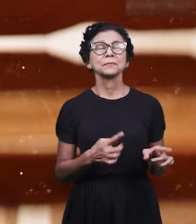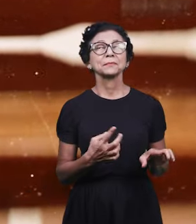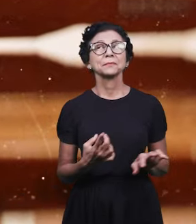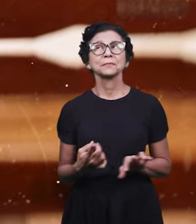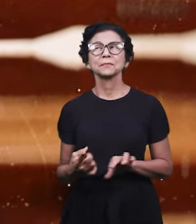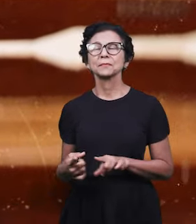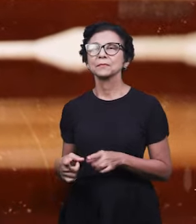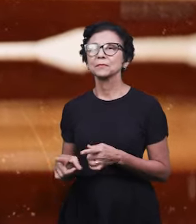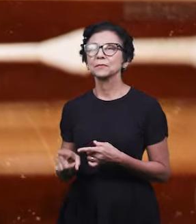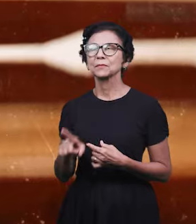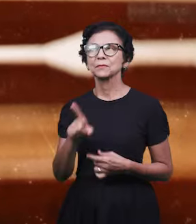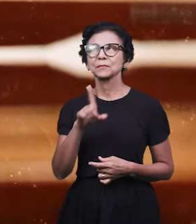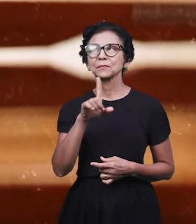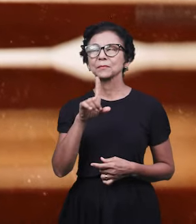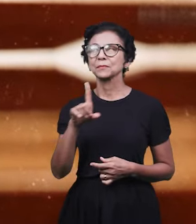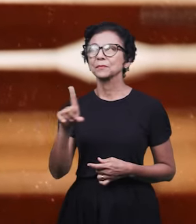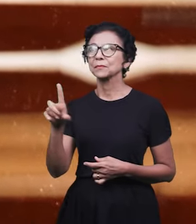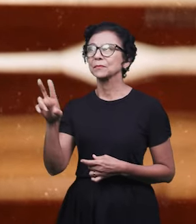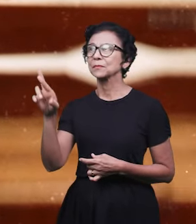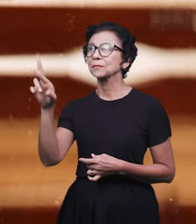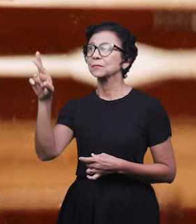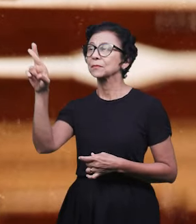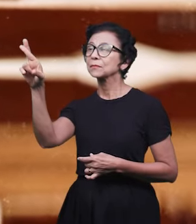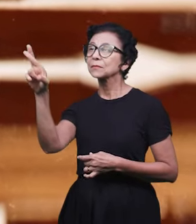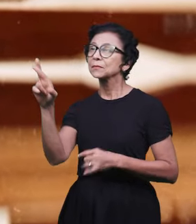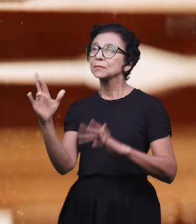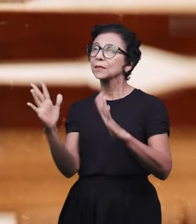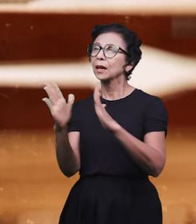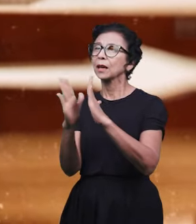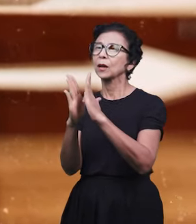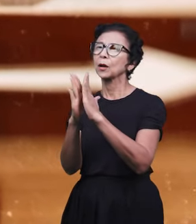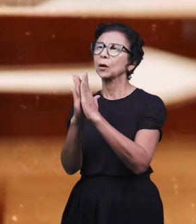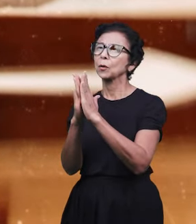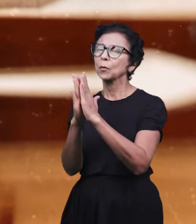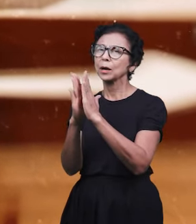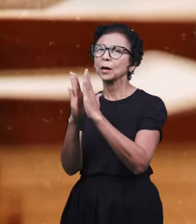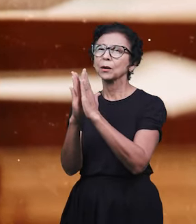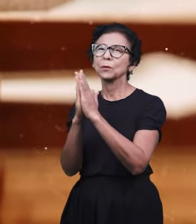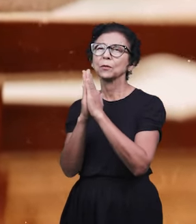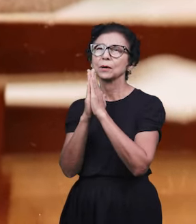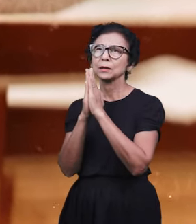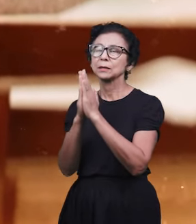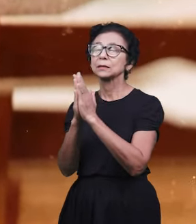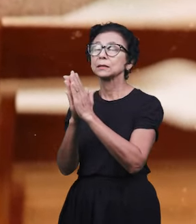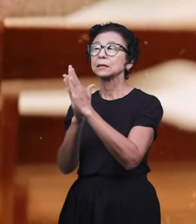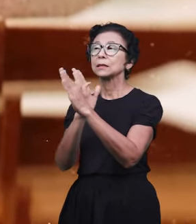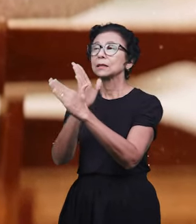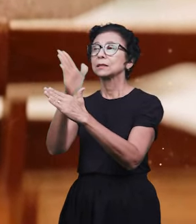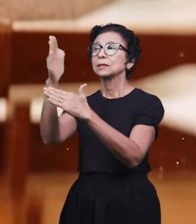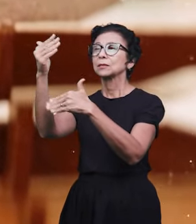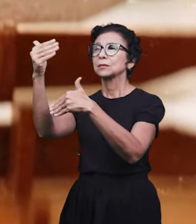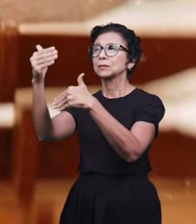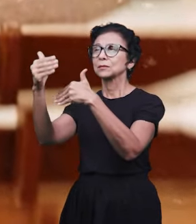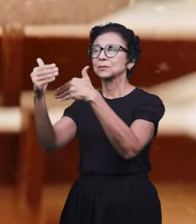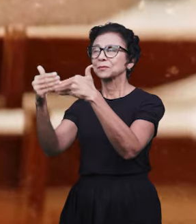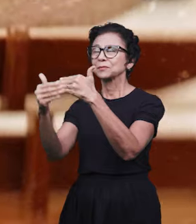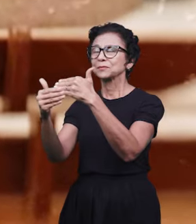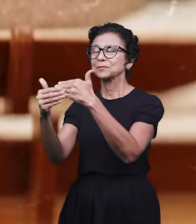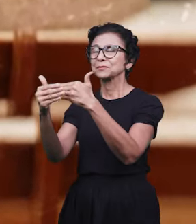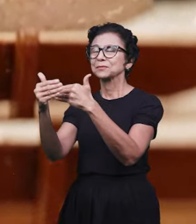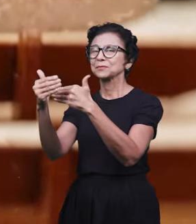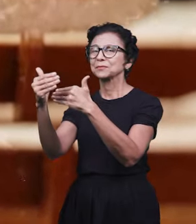Suba minha oração perante a tua